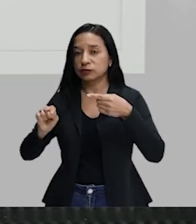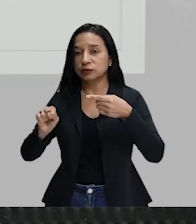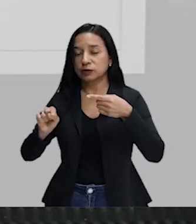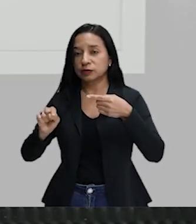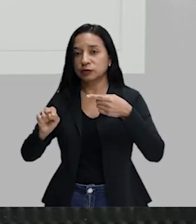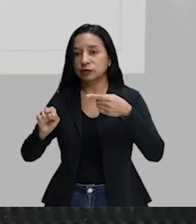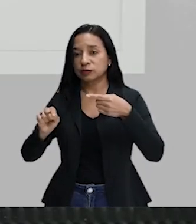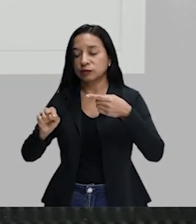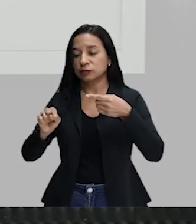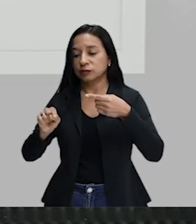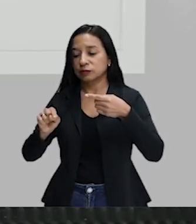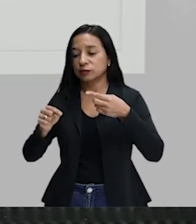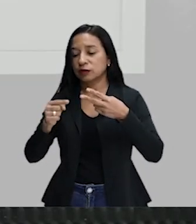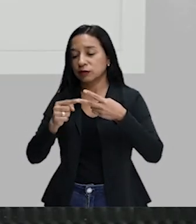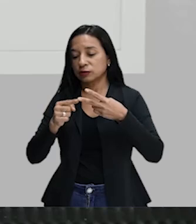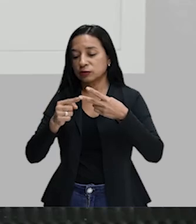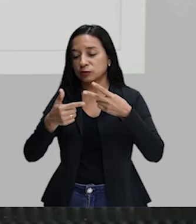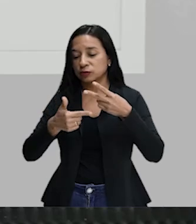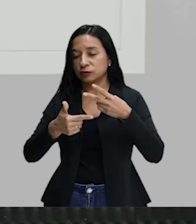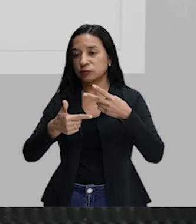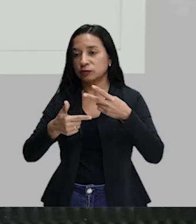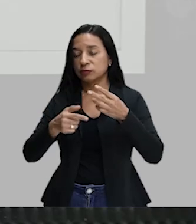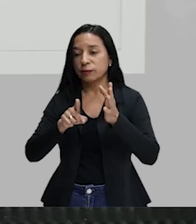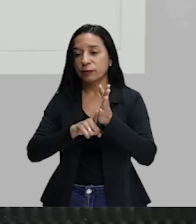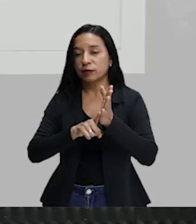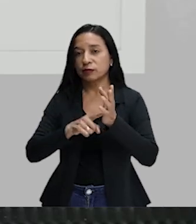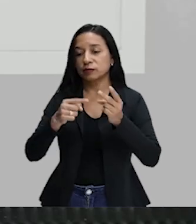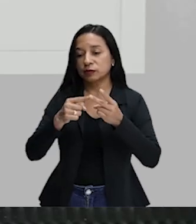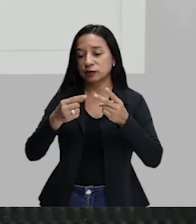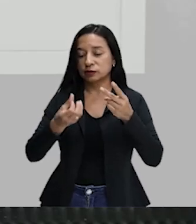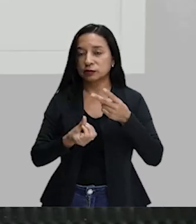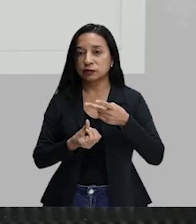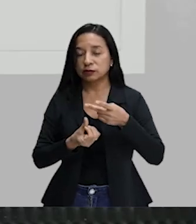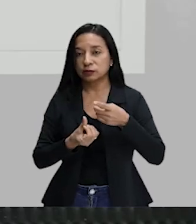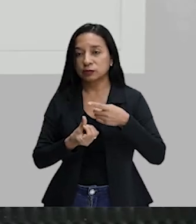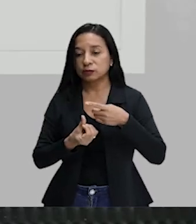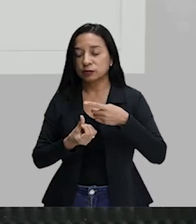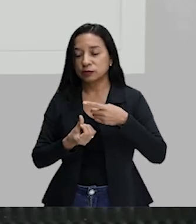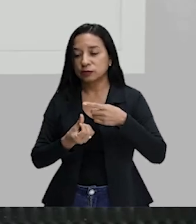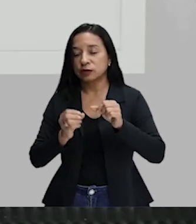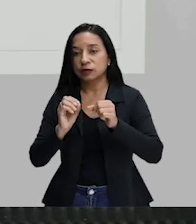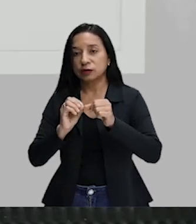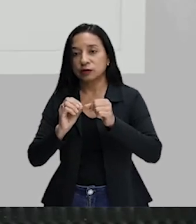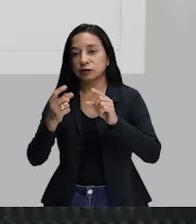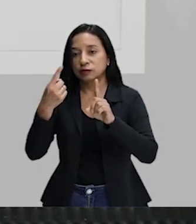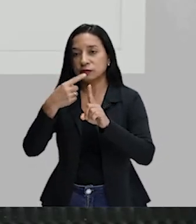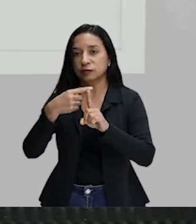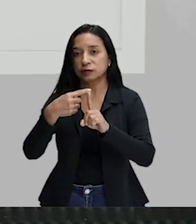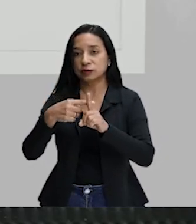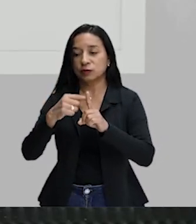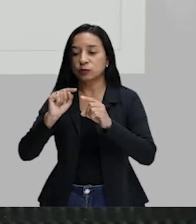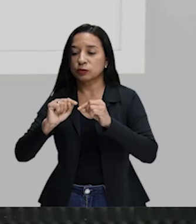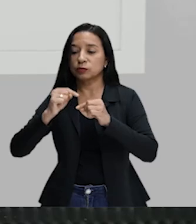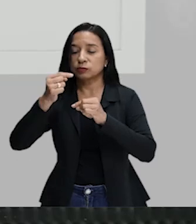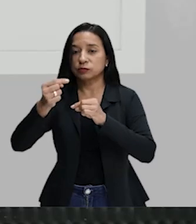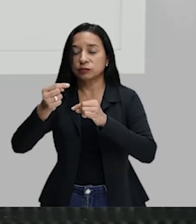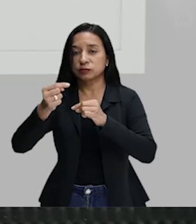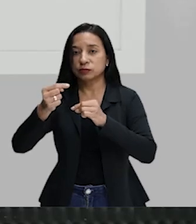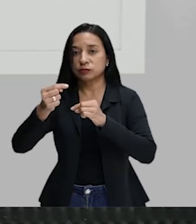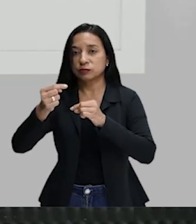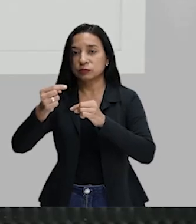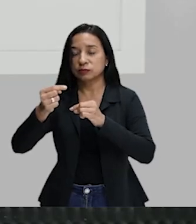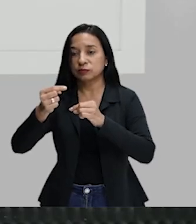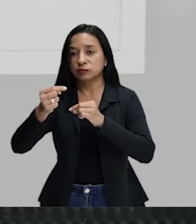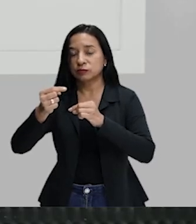raiz de 2 menos raiz de 6, né? E faz a conta com os de cima, né? conserva